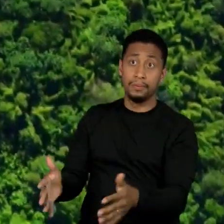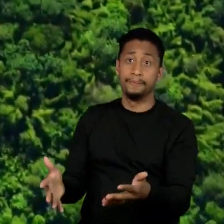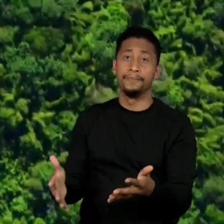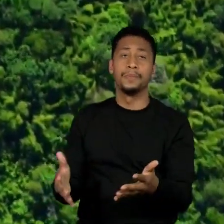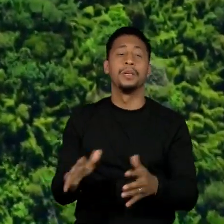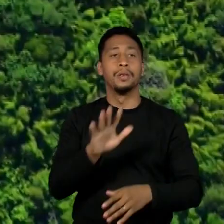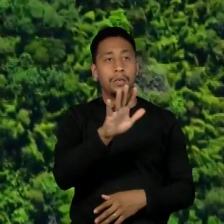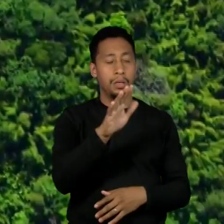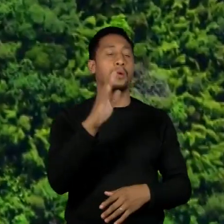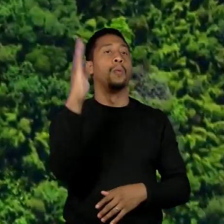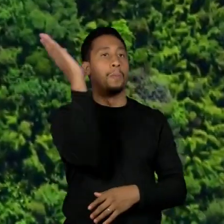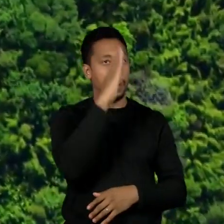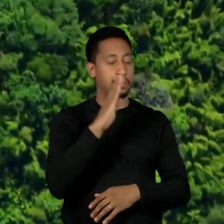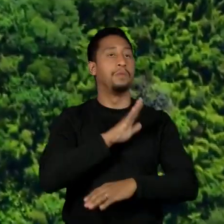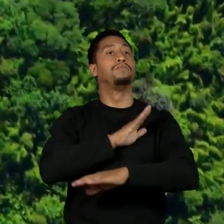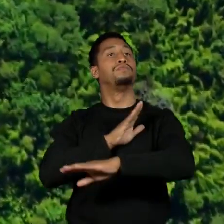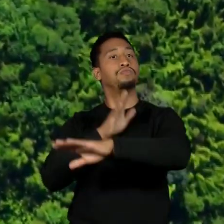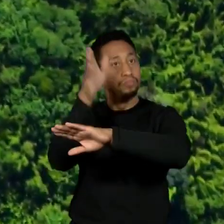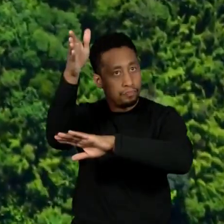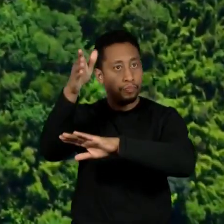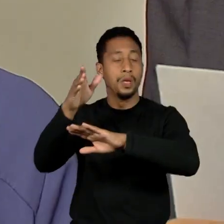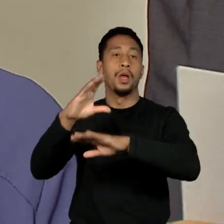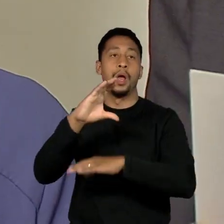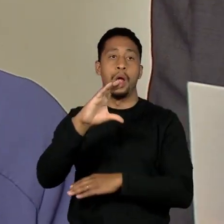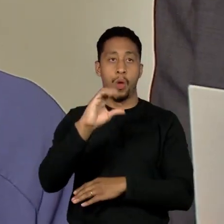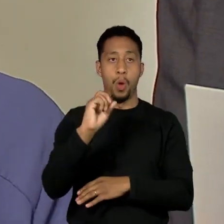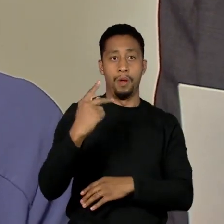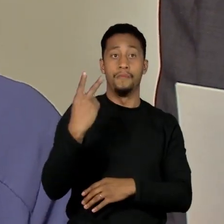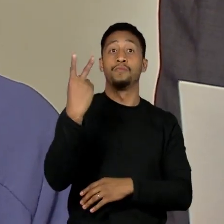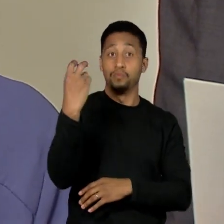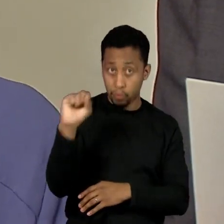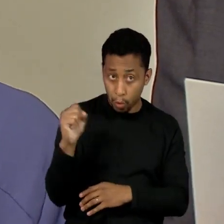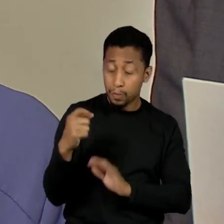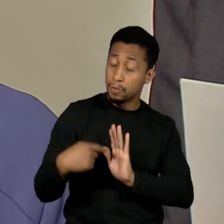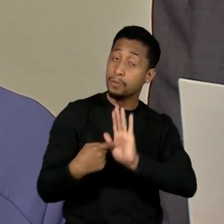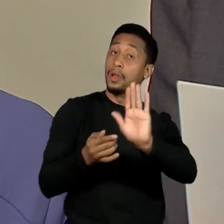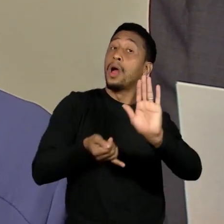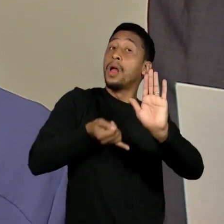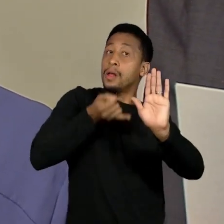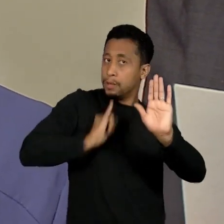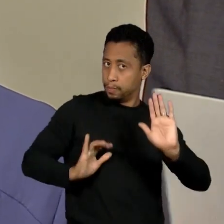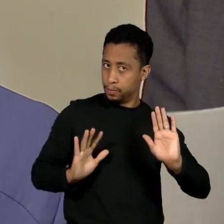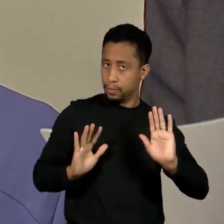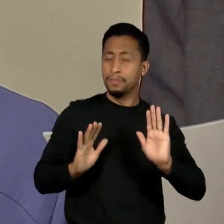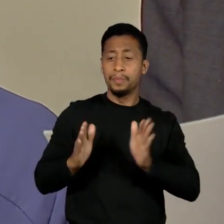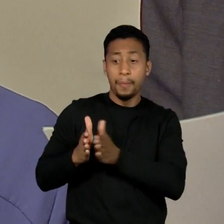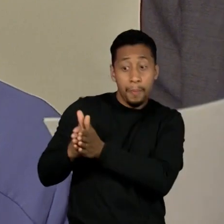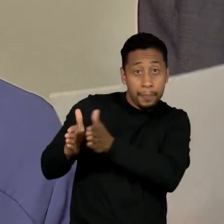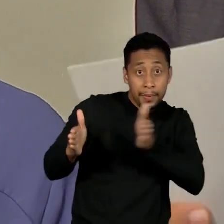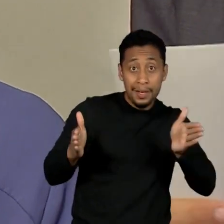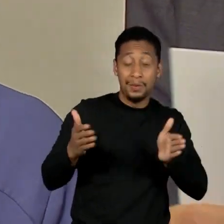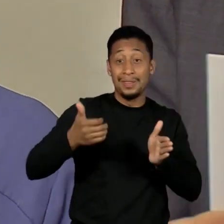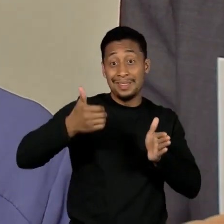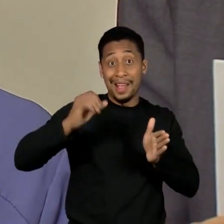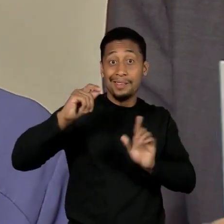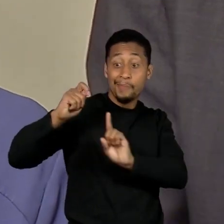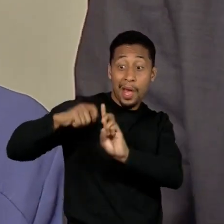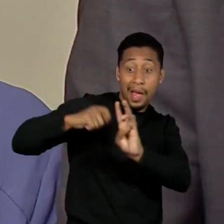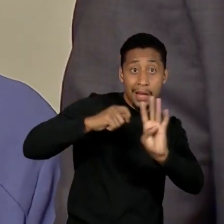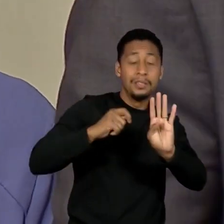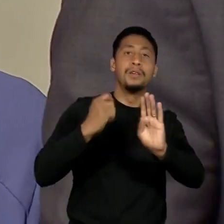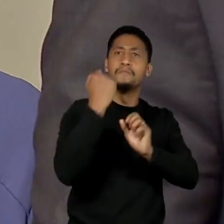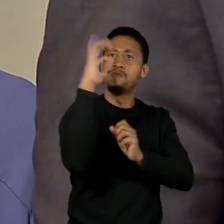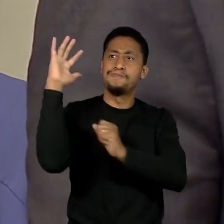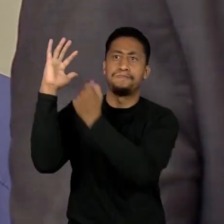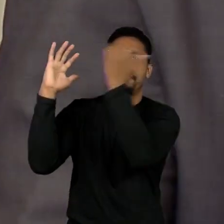para a COP liderando pelo exemplo. E o Brasil conseguiu, nesses 10 meses, uma redução de desmatamento de